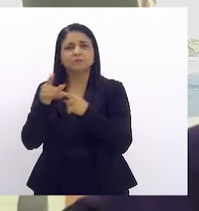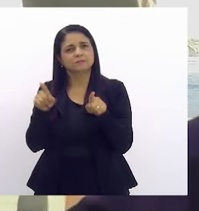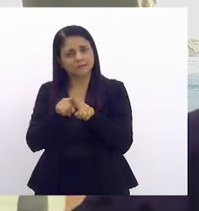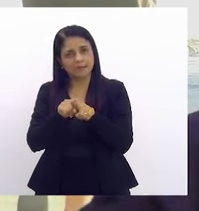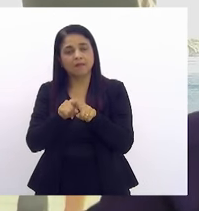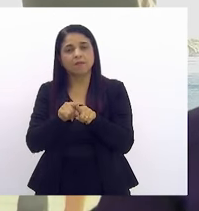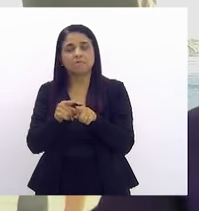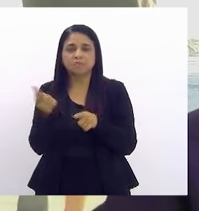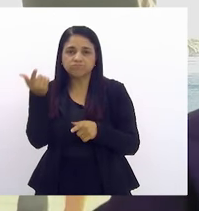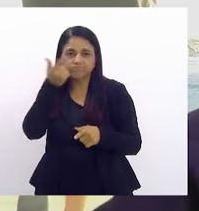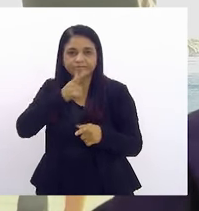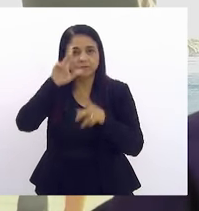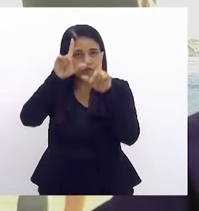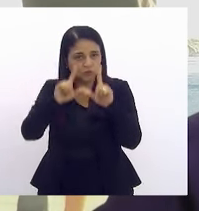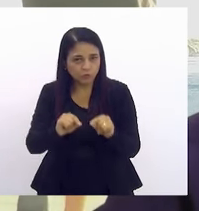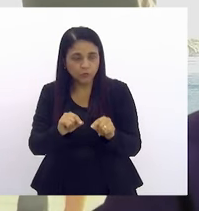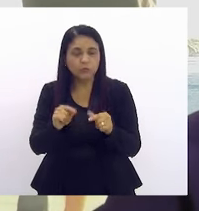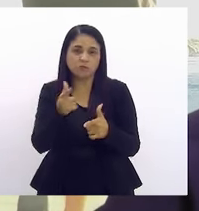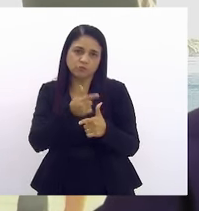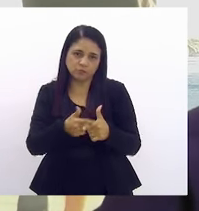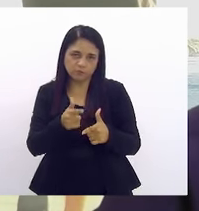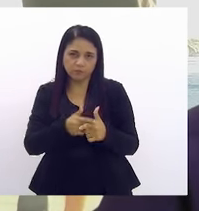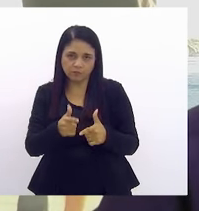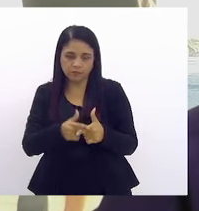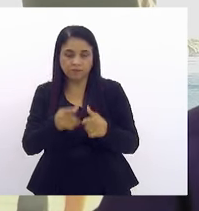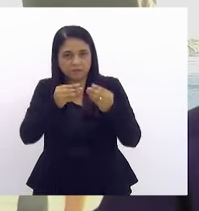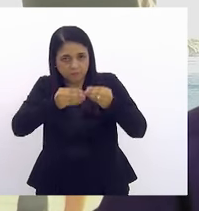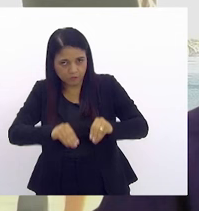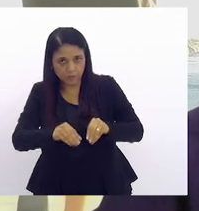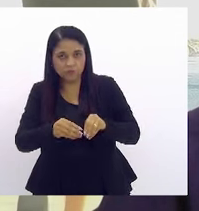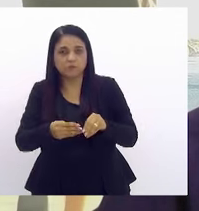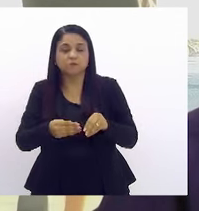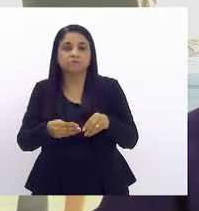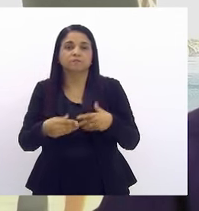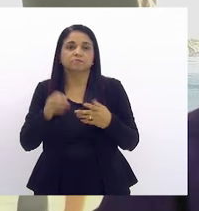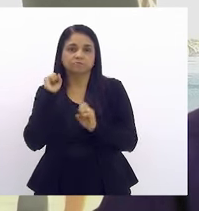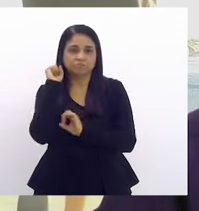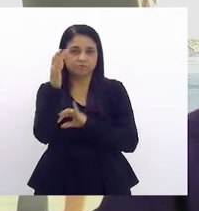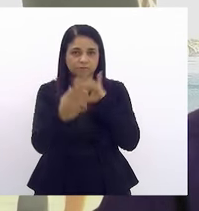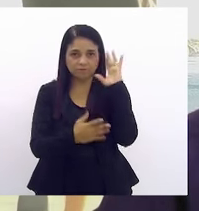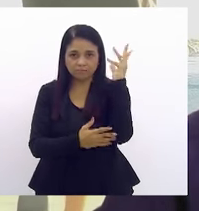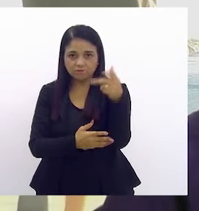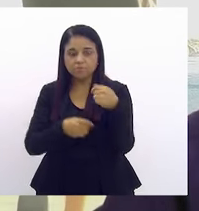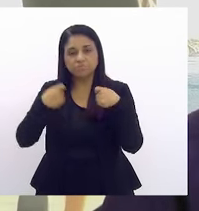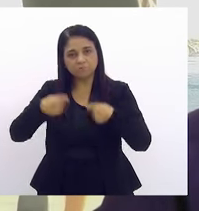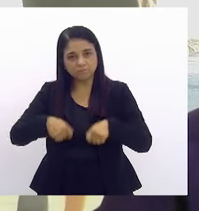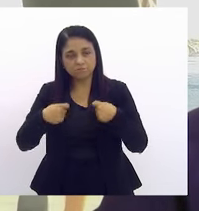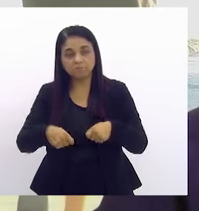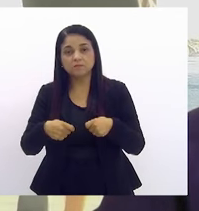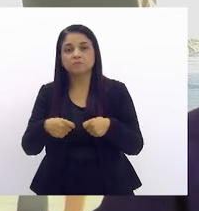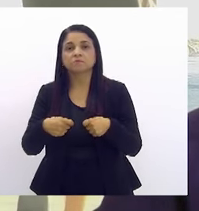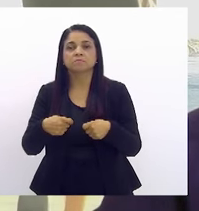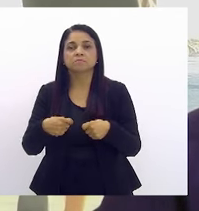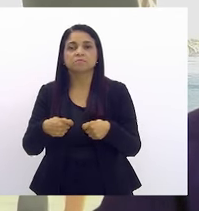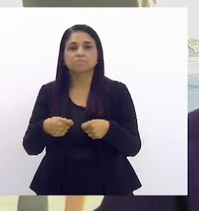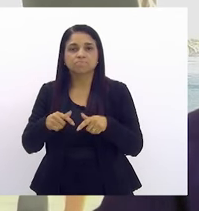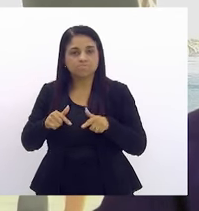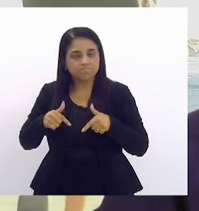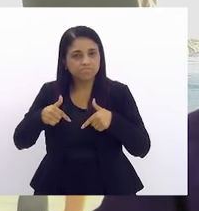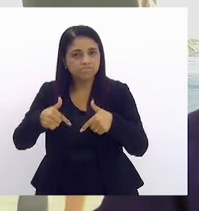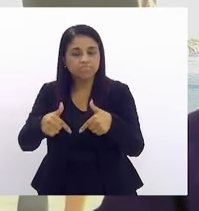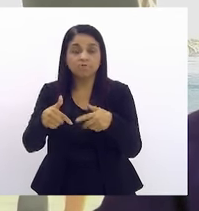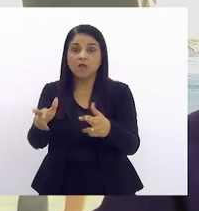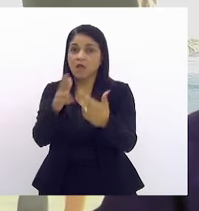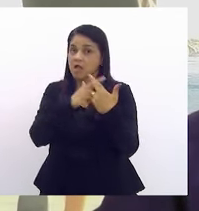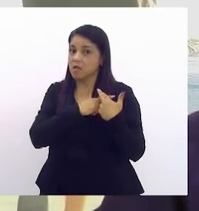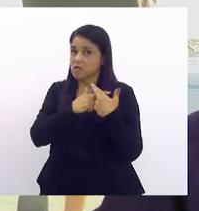mitigar esse tipo de dano ambiental, é isso que a gente tem que buscar, independentemente, né, da